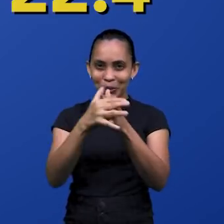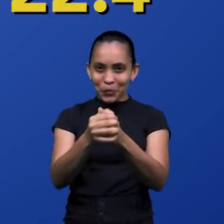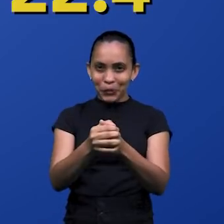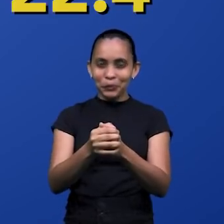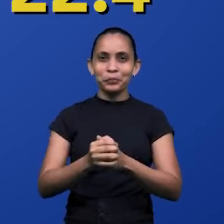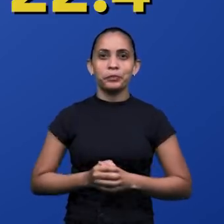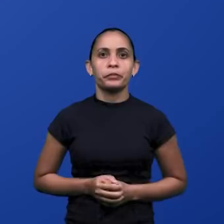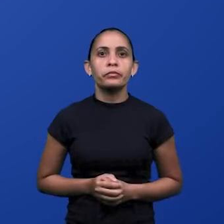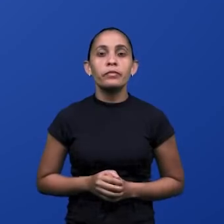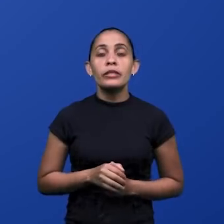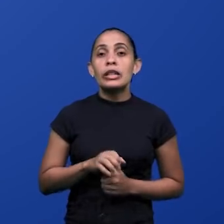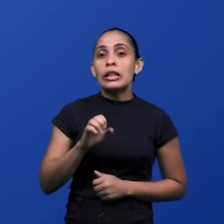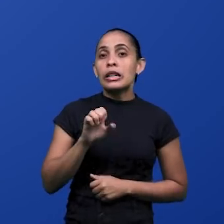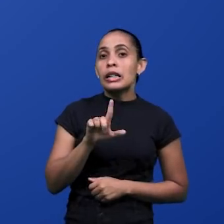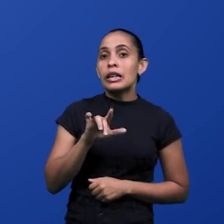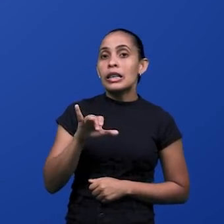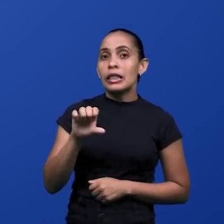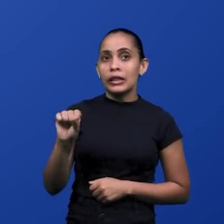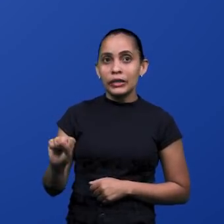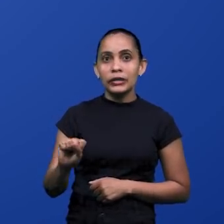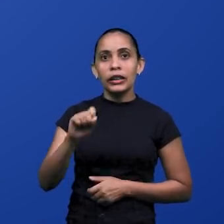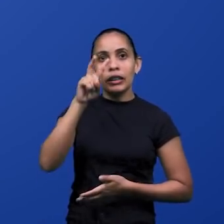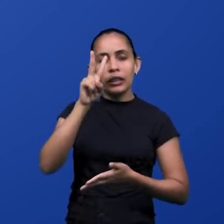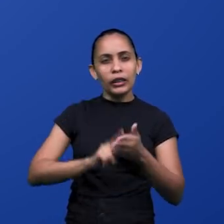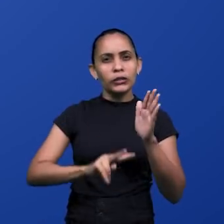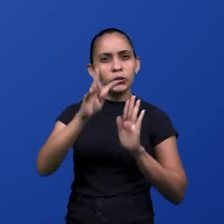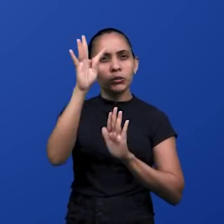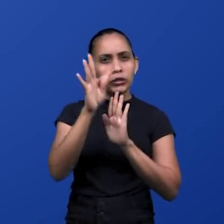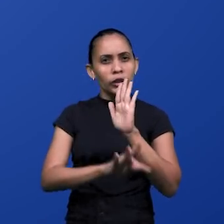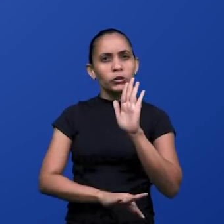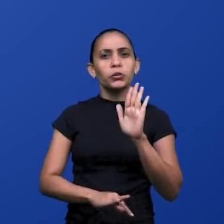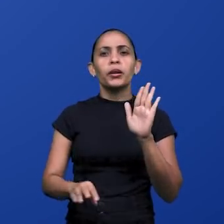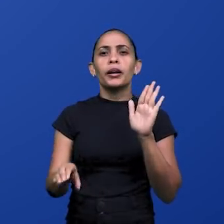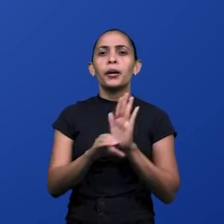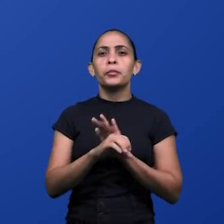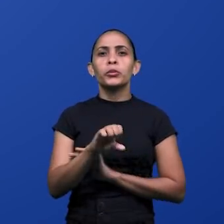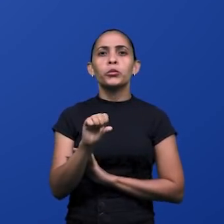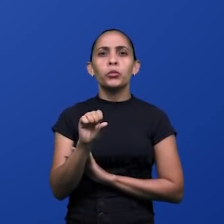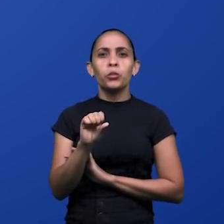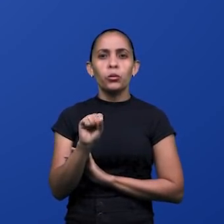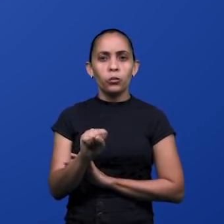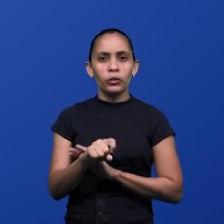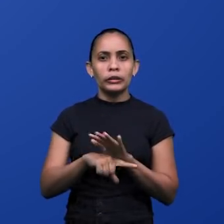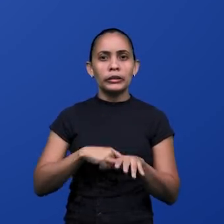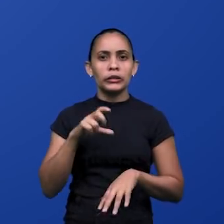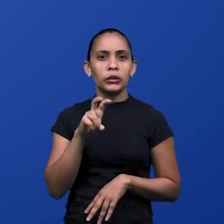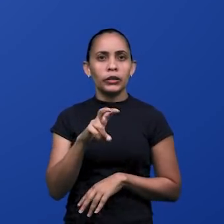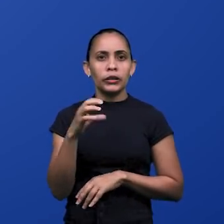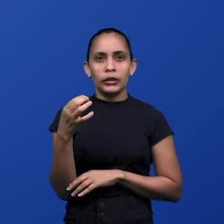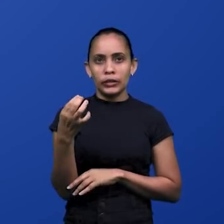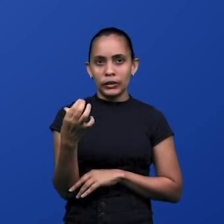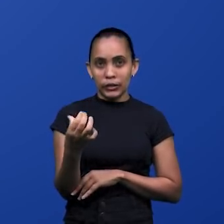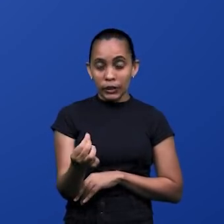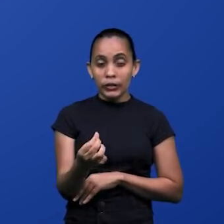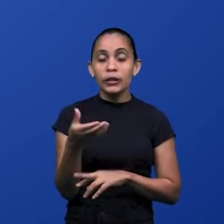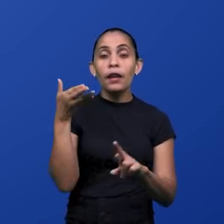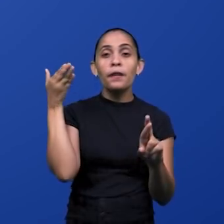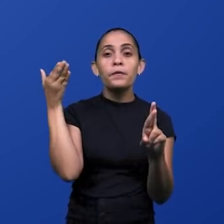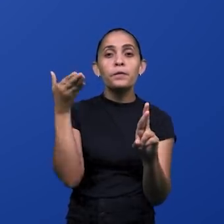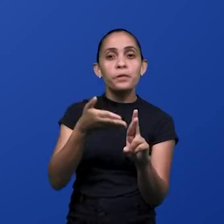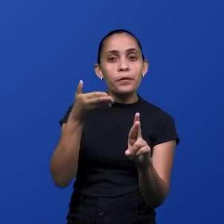irmãos. Amém. Elisa, lendo o texto de João, capítulo 8, versículo 56,